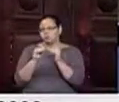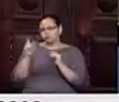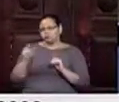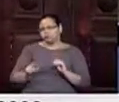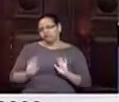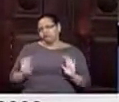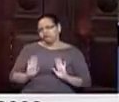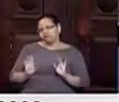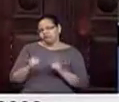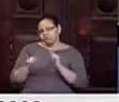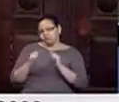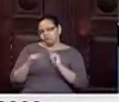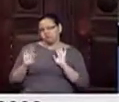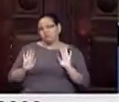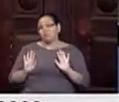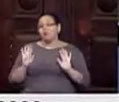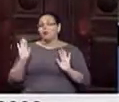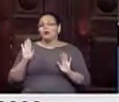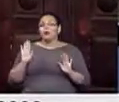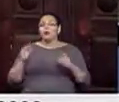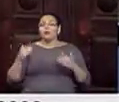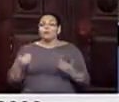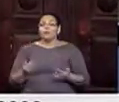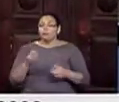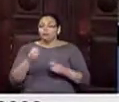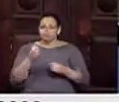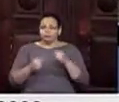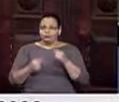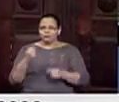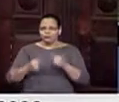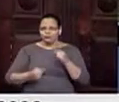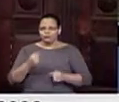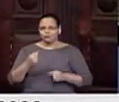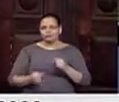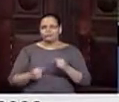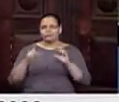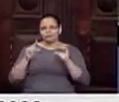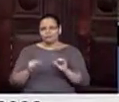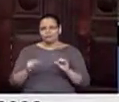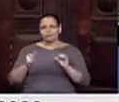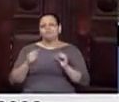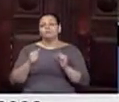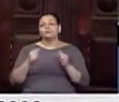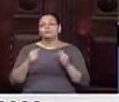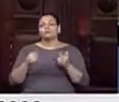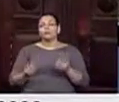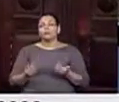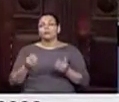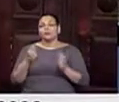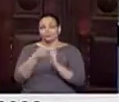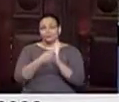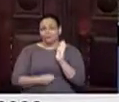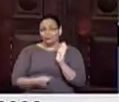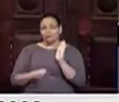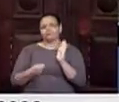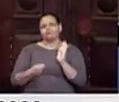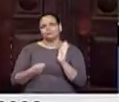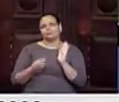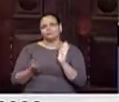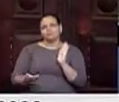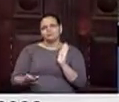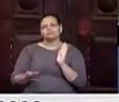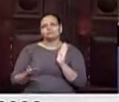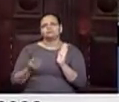discordância com que se convencionou chamar política de redução de danos que reduzindo que é uma técnica usada pelas pessoas